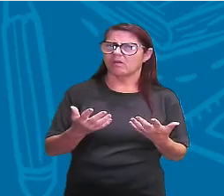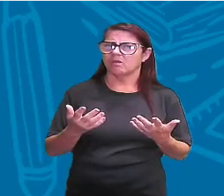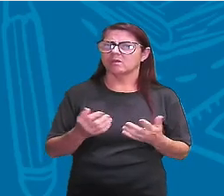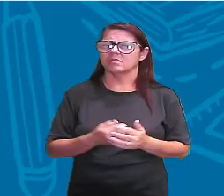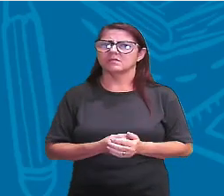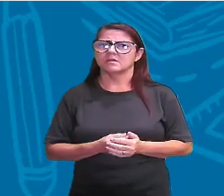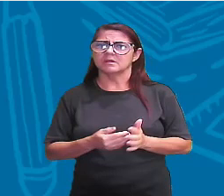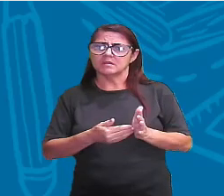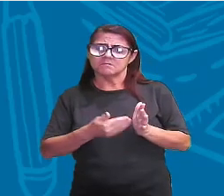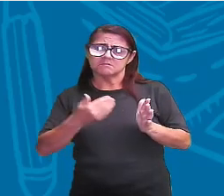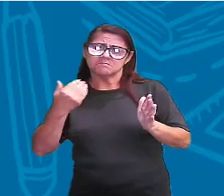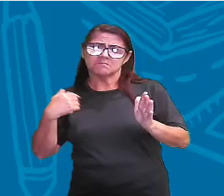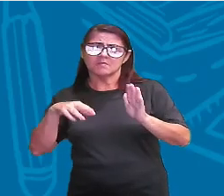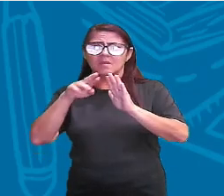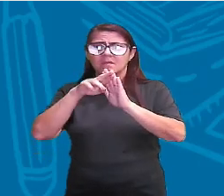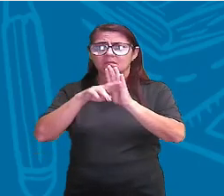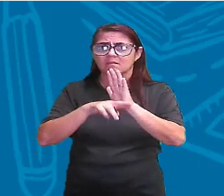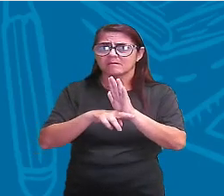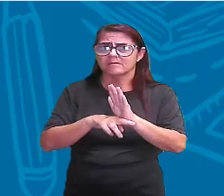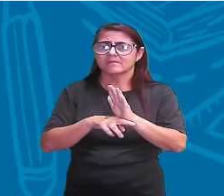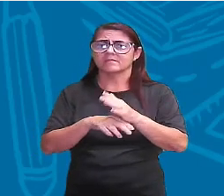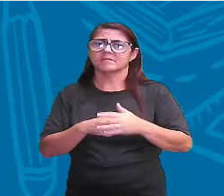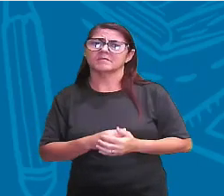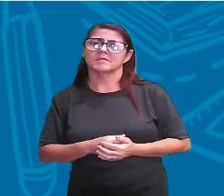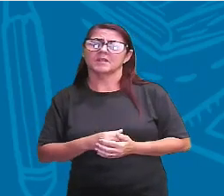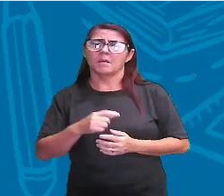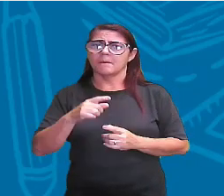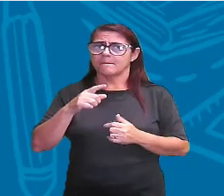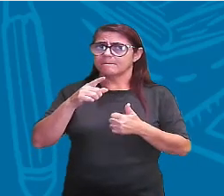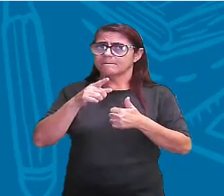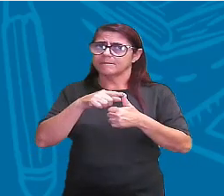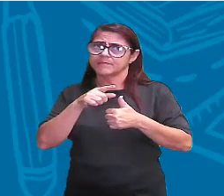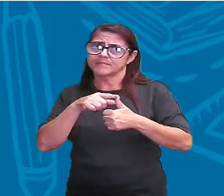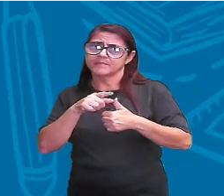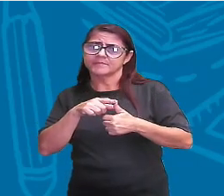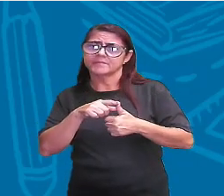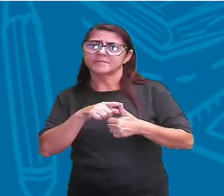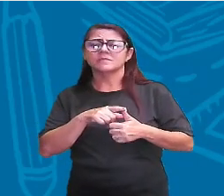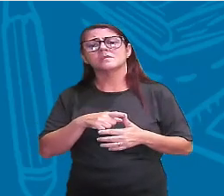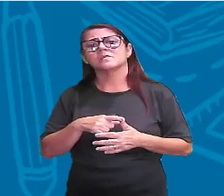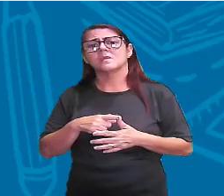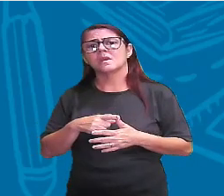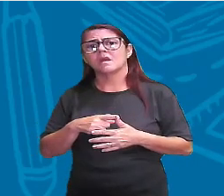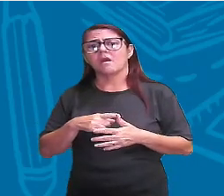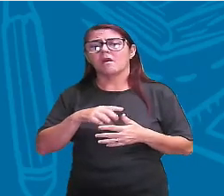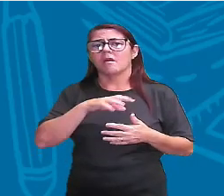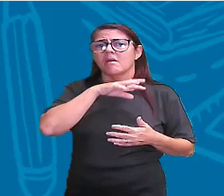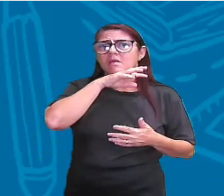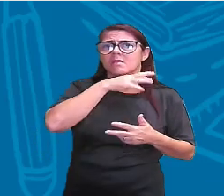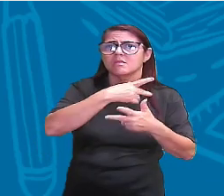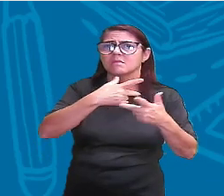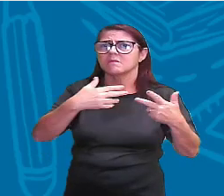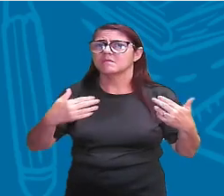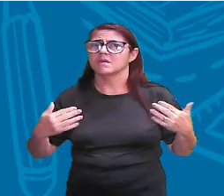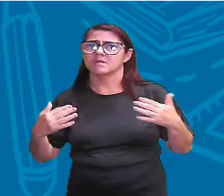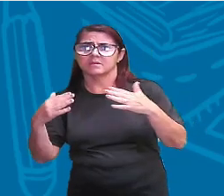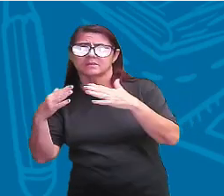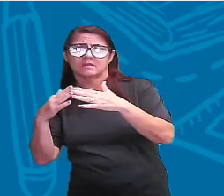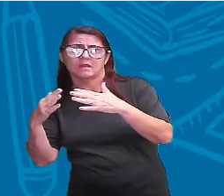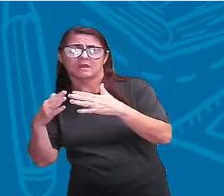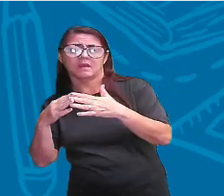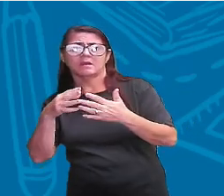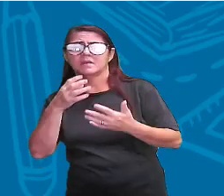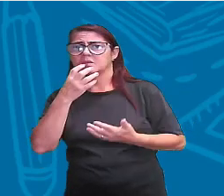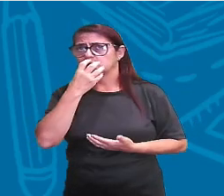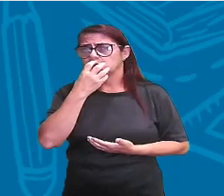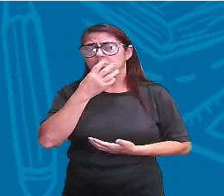exceções, porque toda regra tem sua exceção. E aí, o ponto 1 diz assim... Com relação a animais domésticos, o que eu acabei de dizer